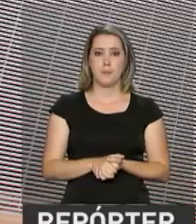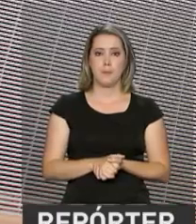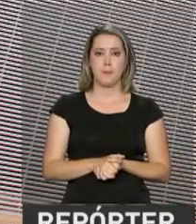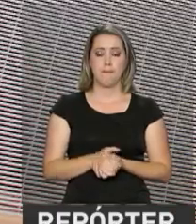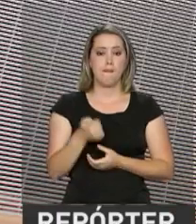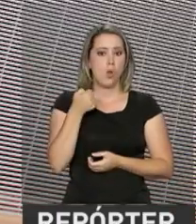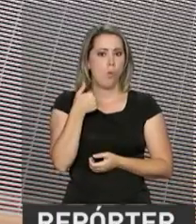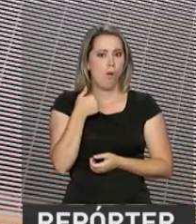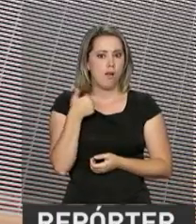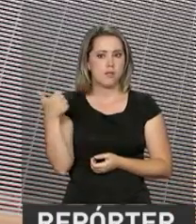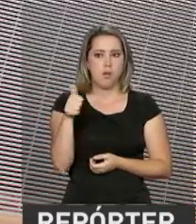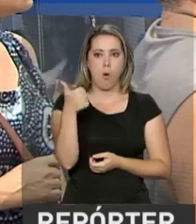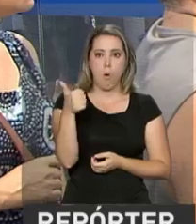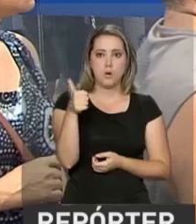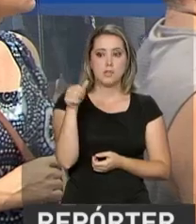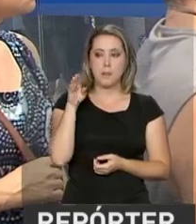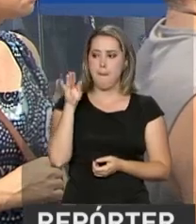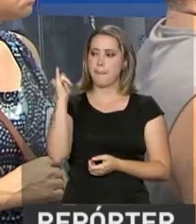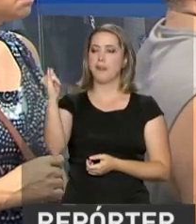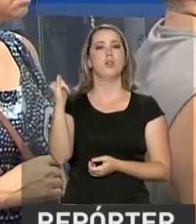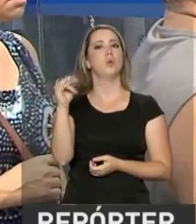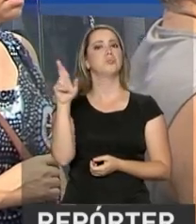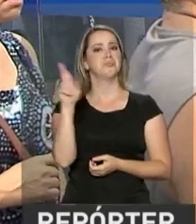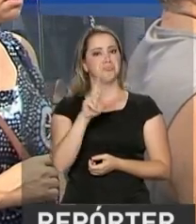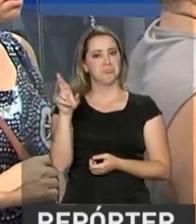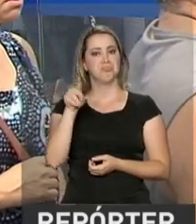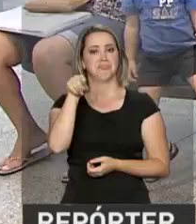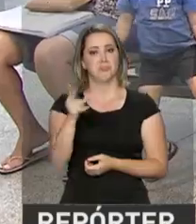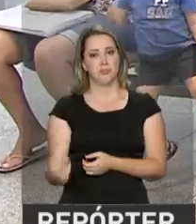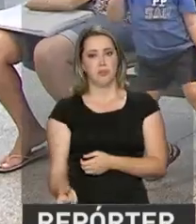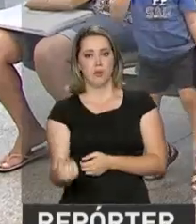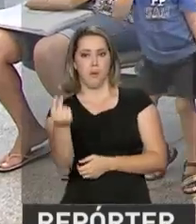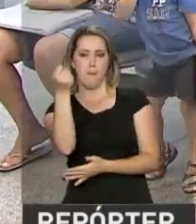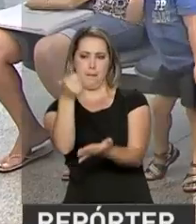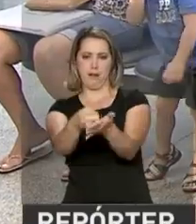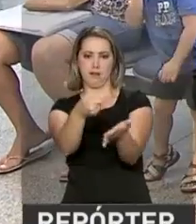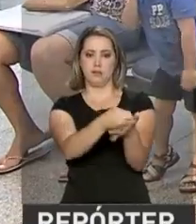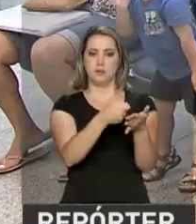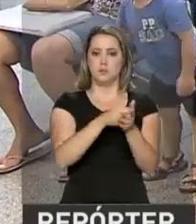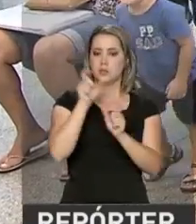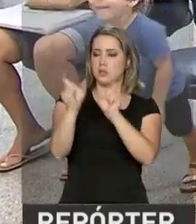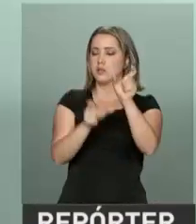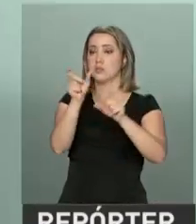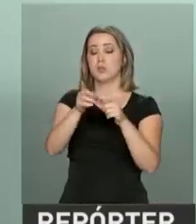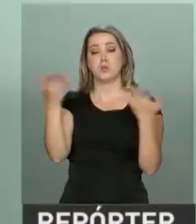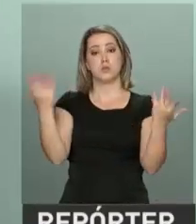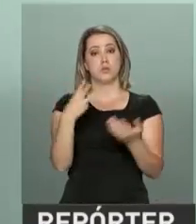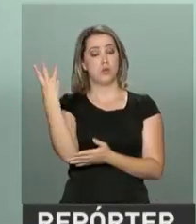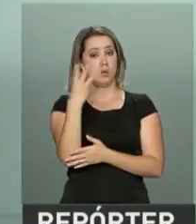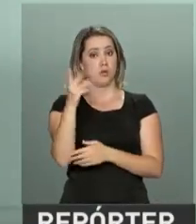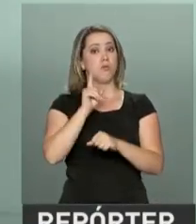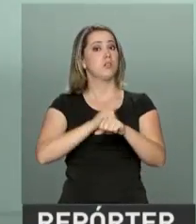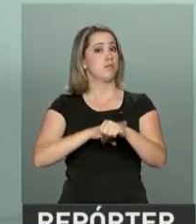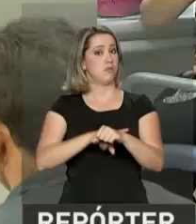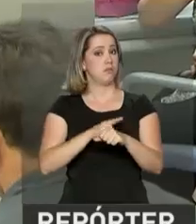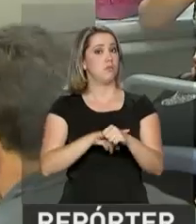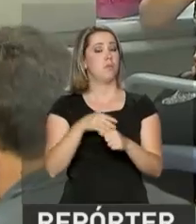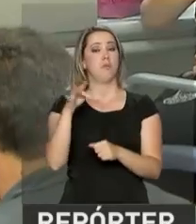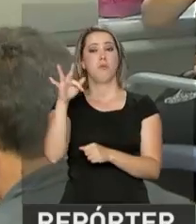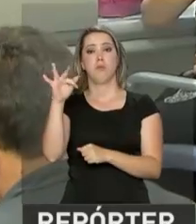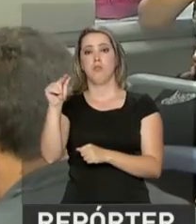quase 11 bilhões de reais. Esse é o valor que a Caixa Econômica Federal deve pagar aos trabalhadores nessa terceira fase das contas inativas